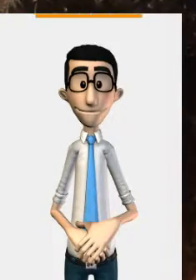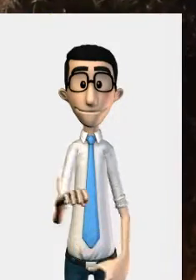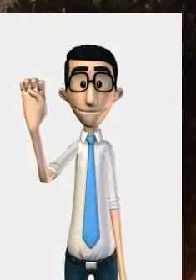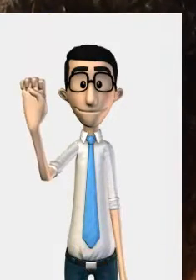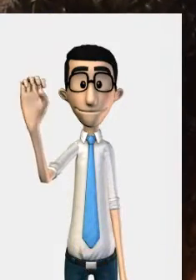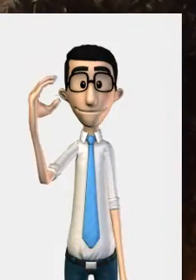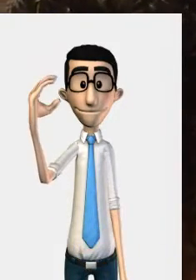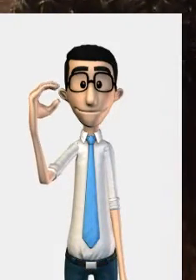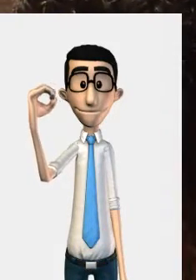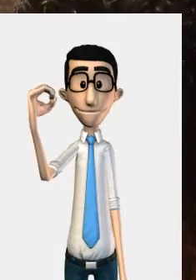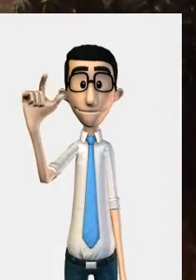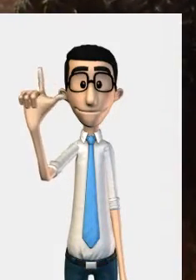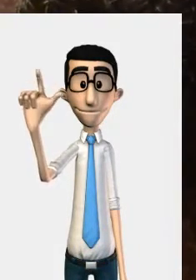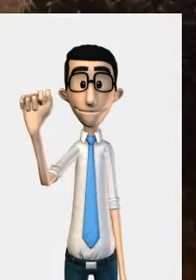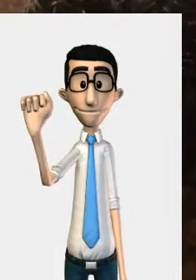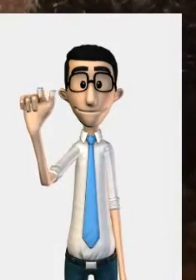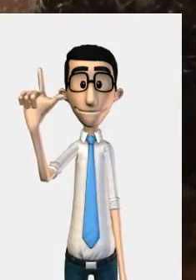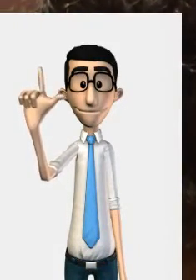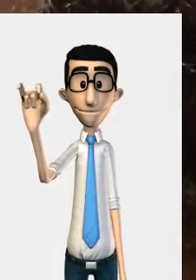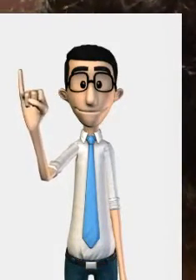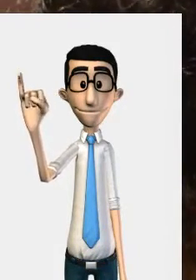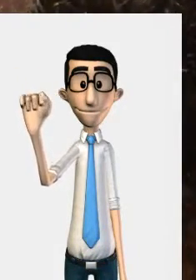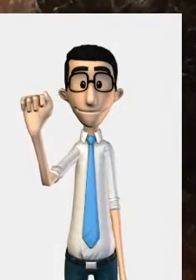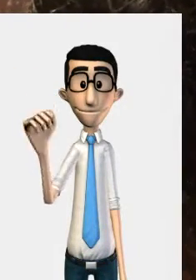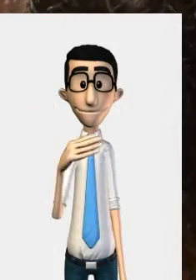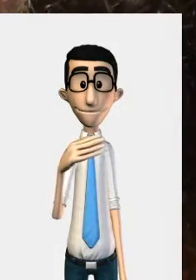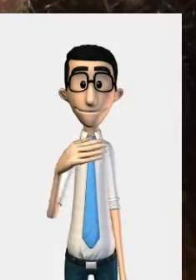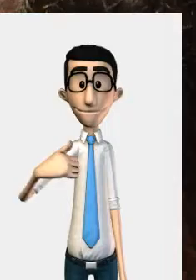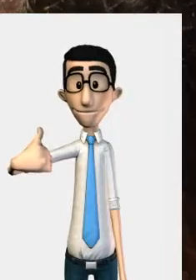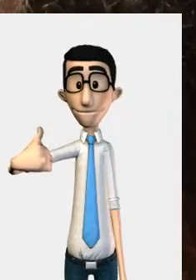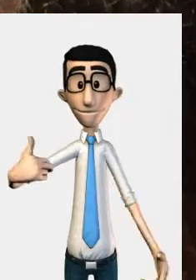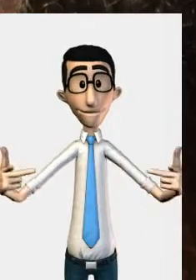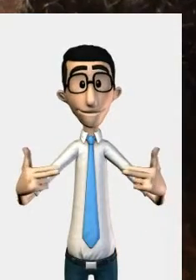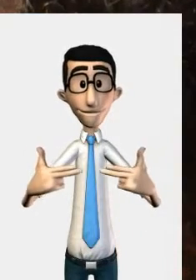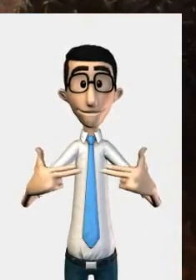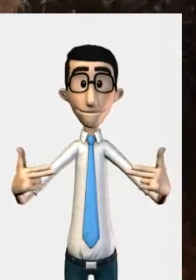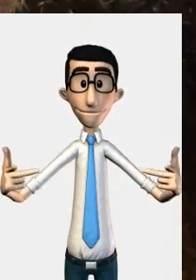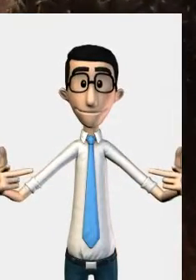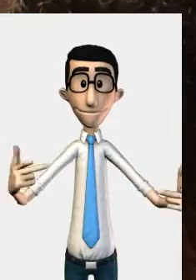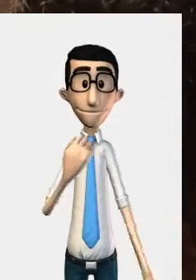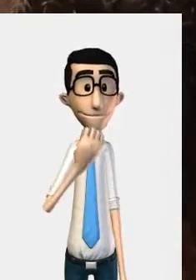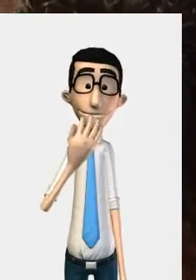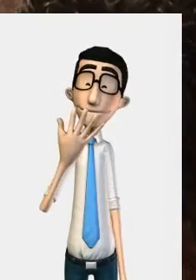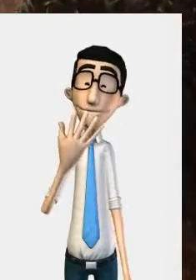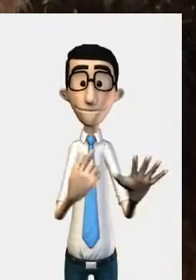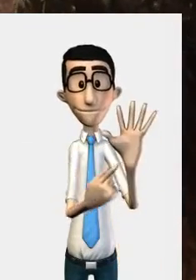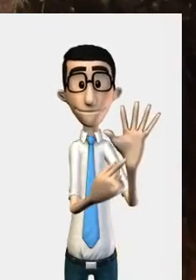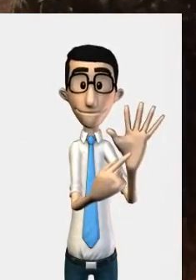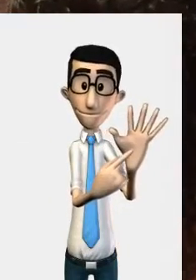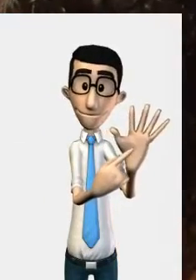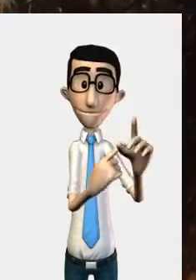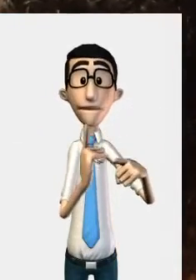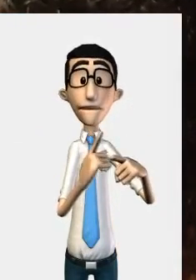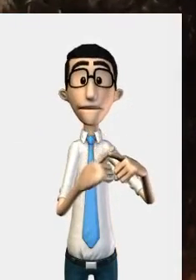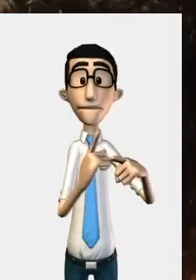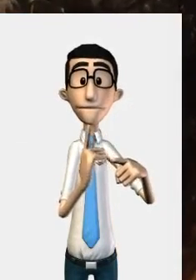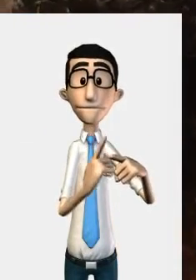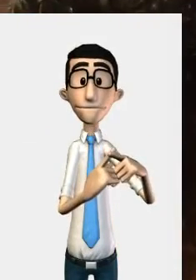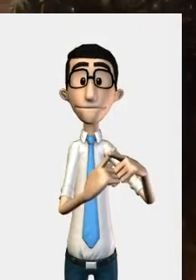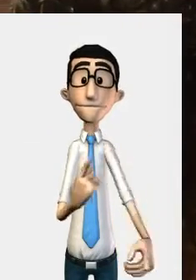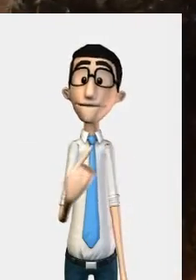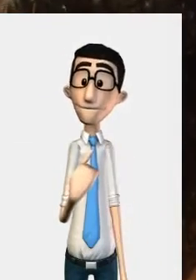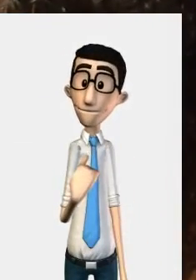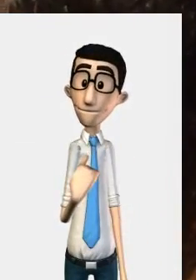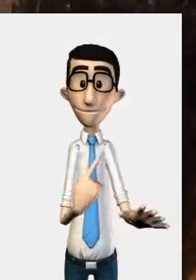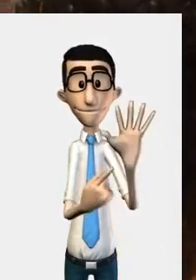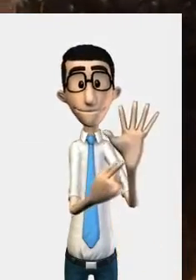de princípios, de procedimentos, a gente precisa começar a entender de reforço, para justamente poder saber